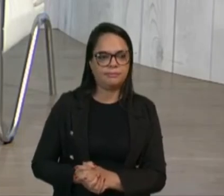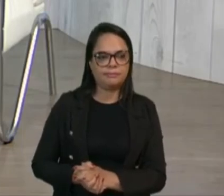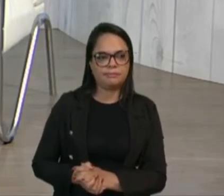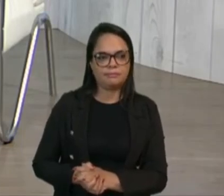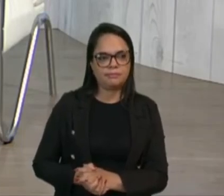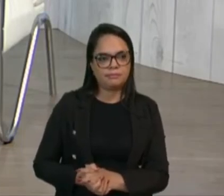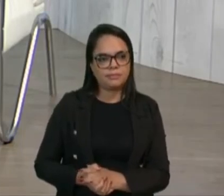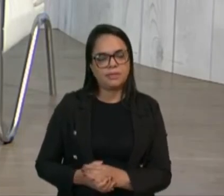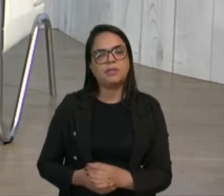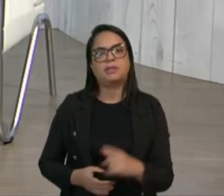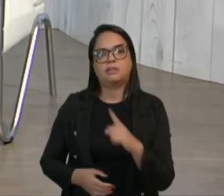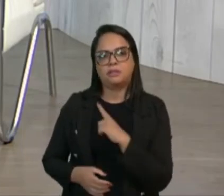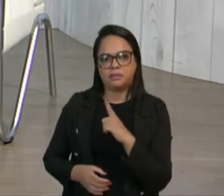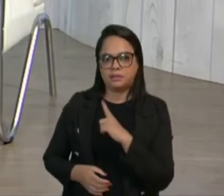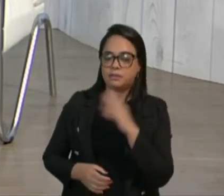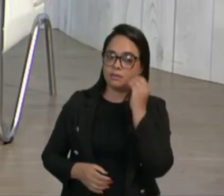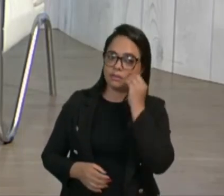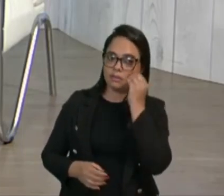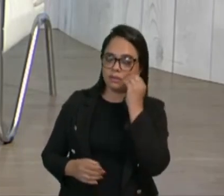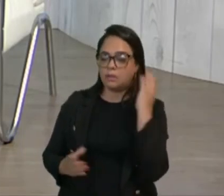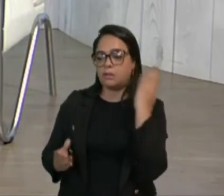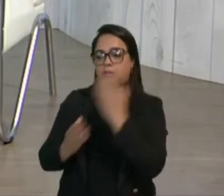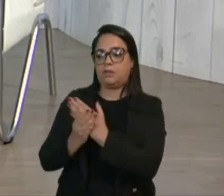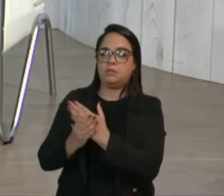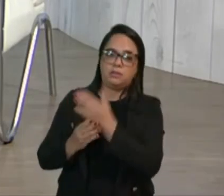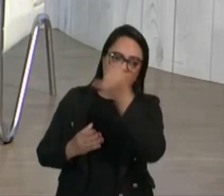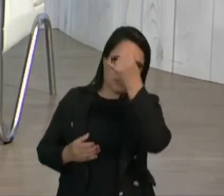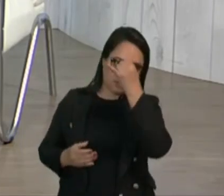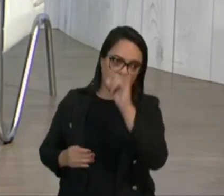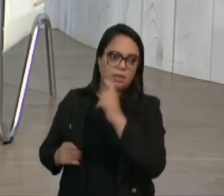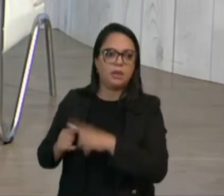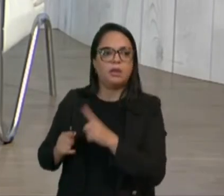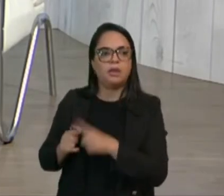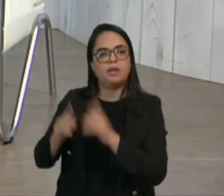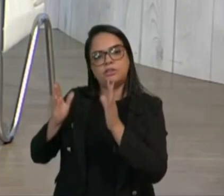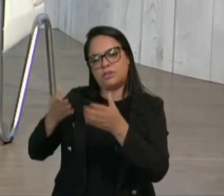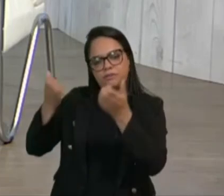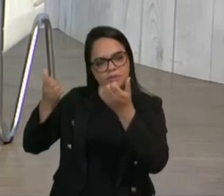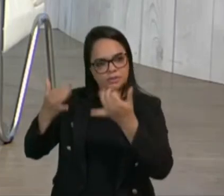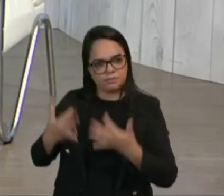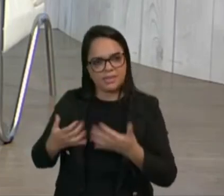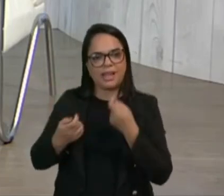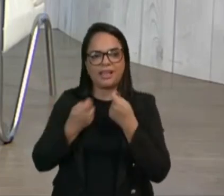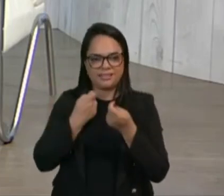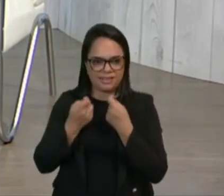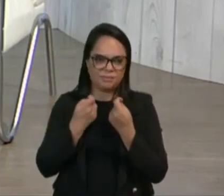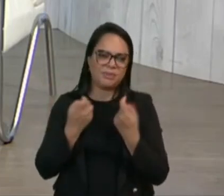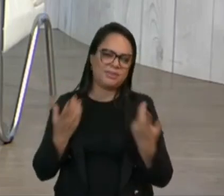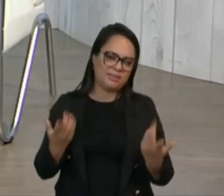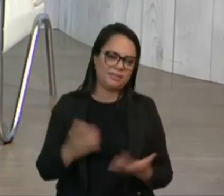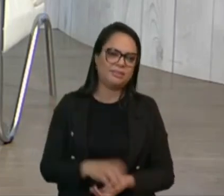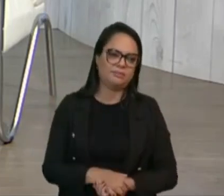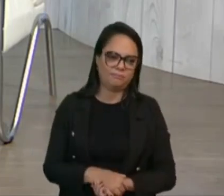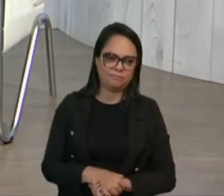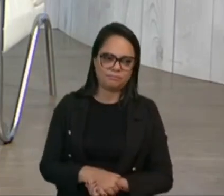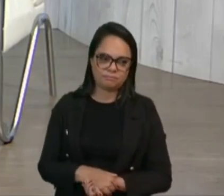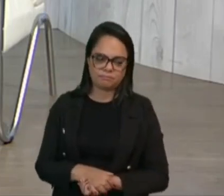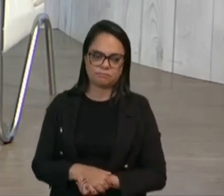para coibir, né, esse tipo de prática, porque, como foi muito bem esclarecido nas entrevistas,